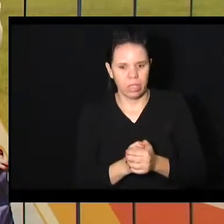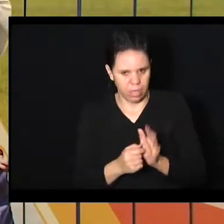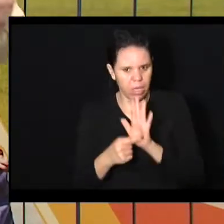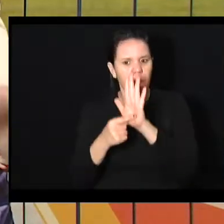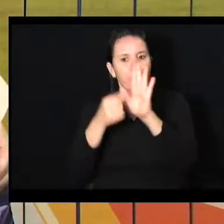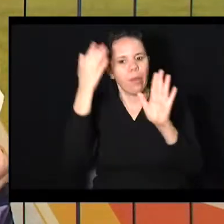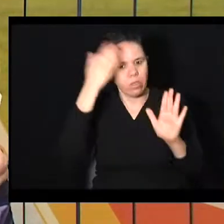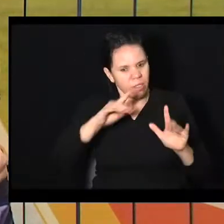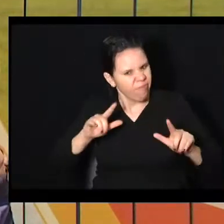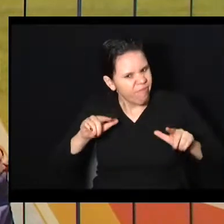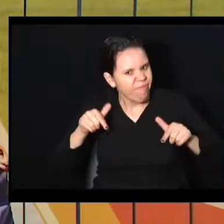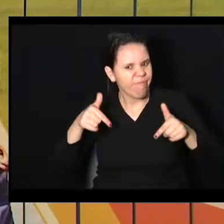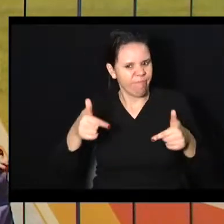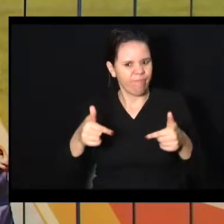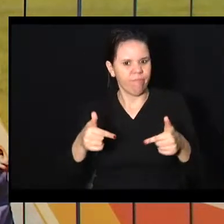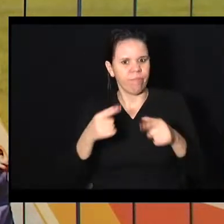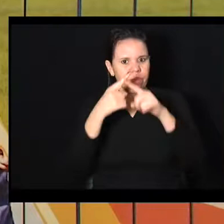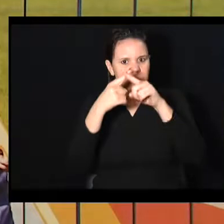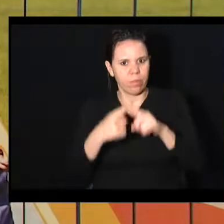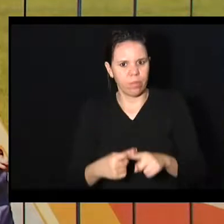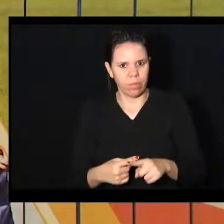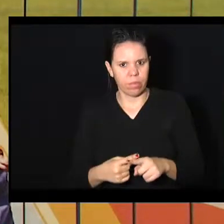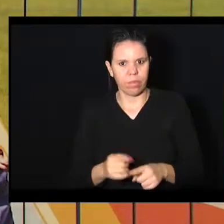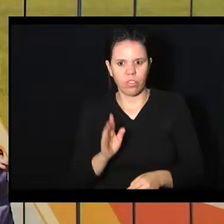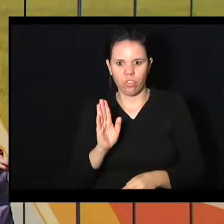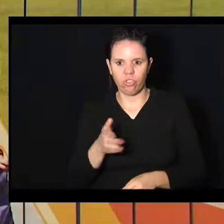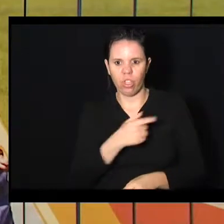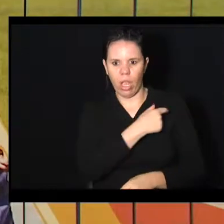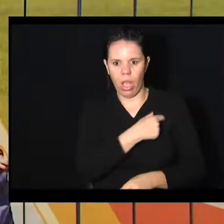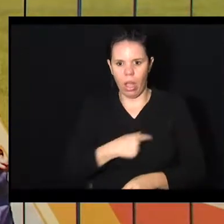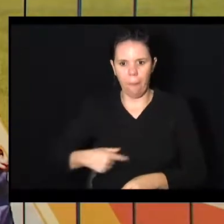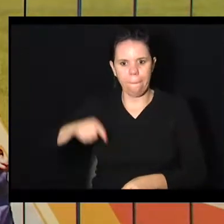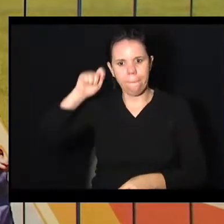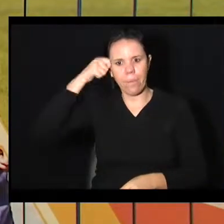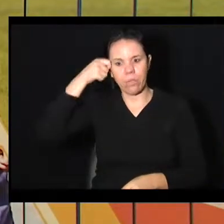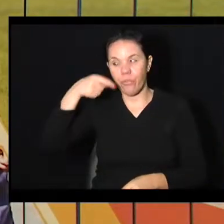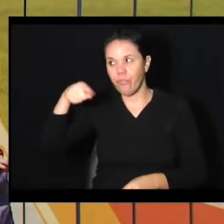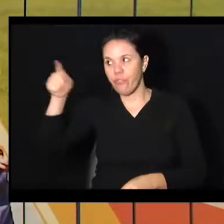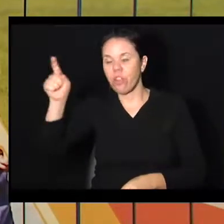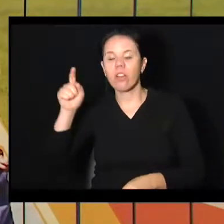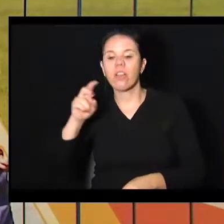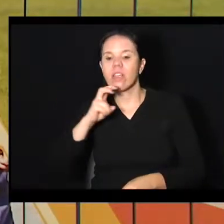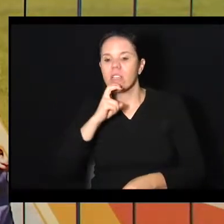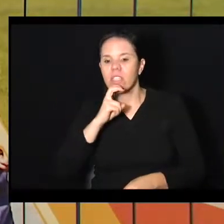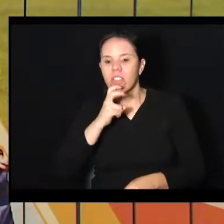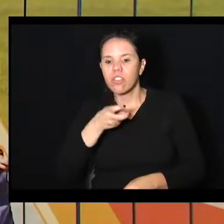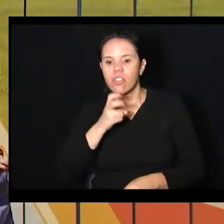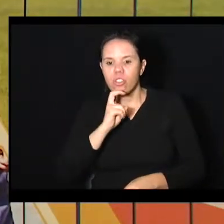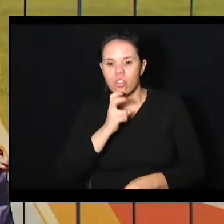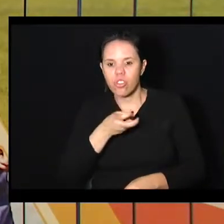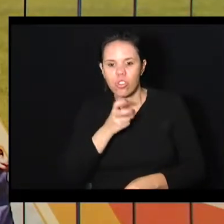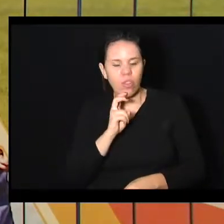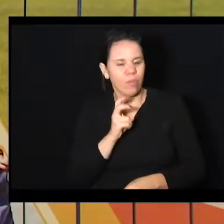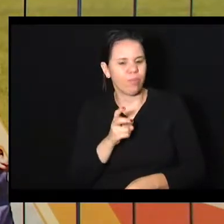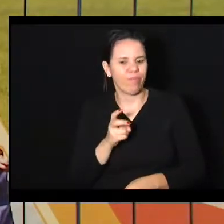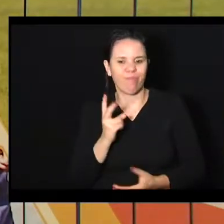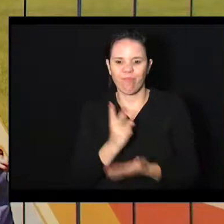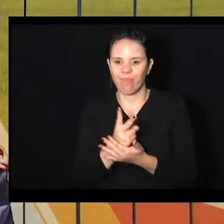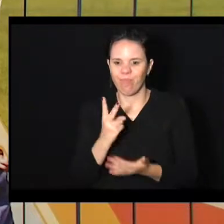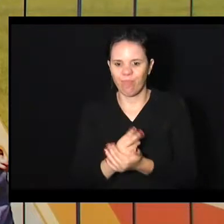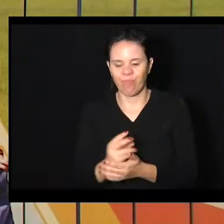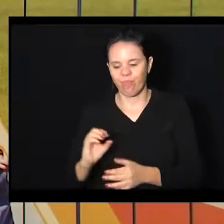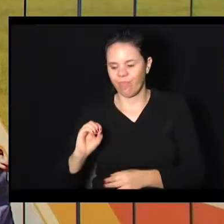está reagindo na competição. Já a Ponte Preta foi até Sorocaba, não saiu do zero com o São